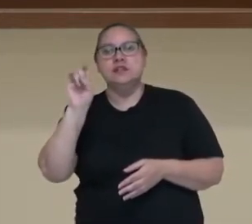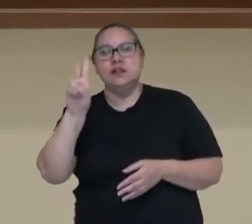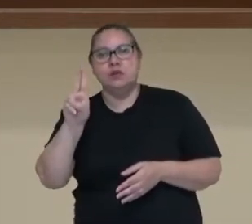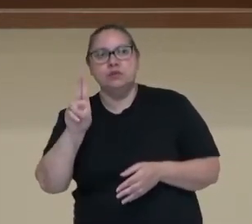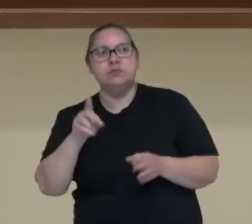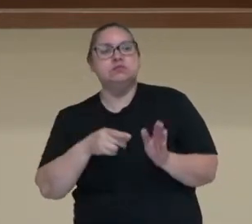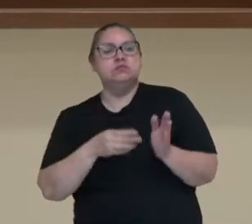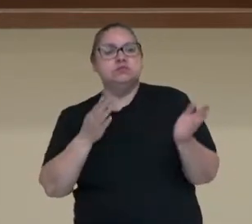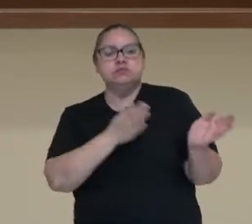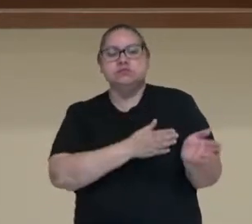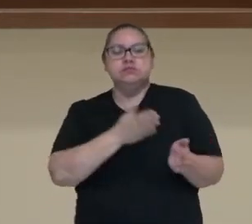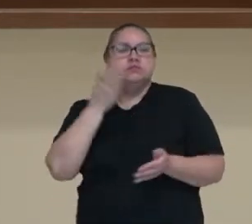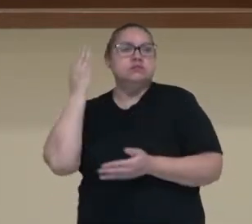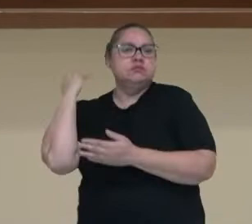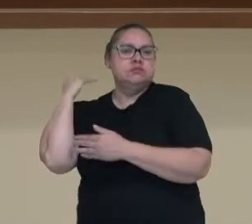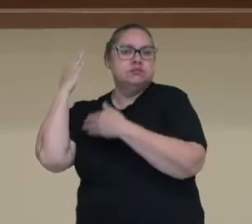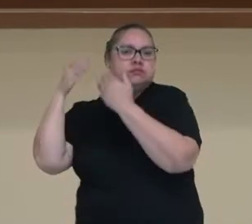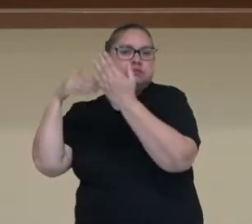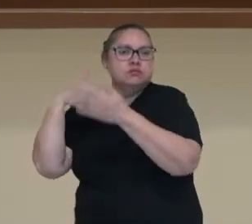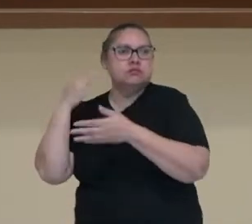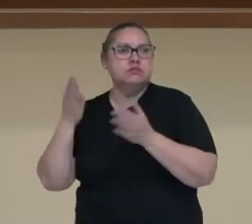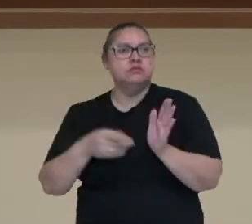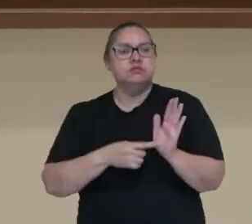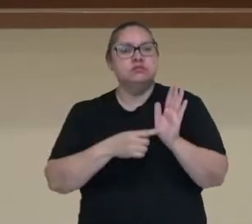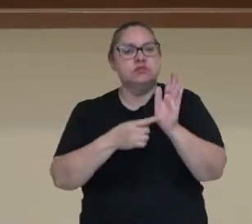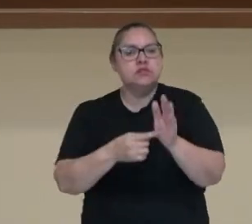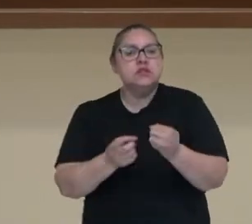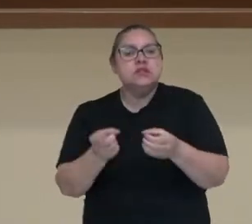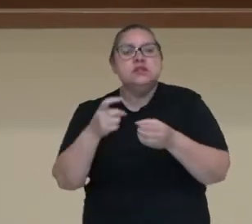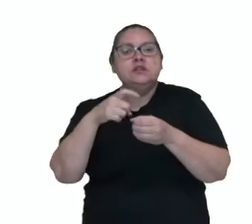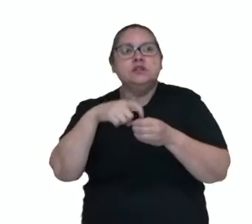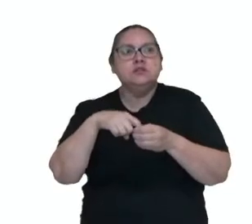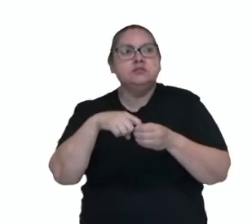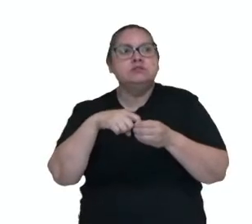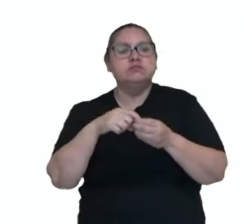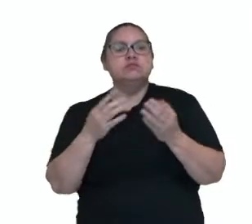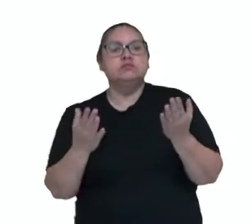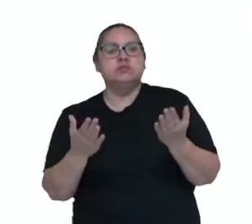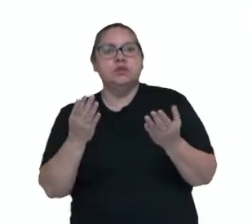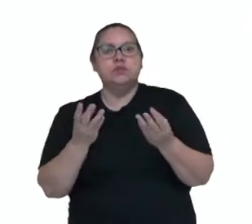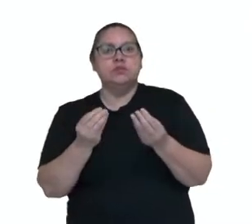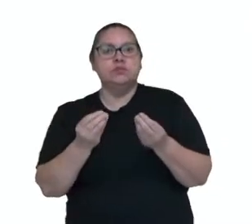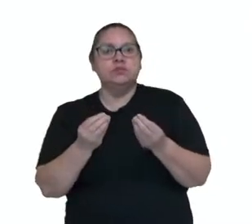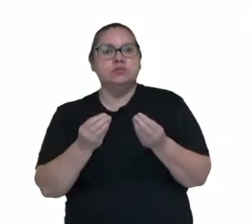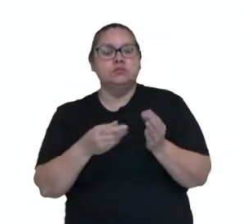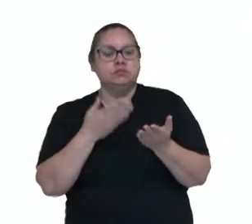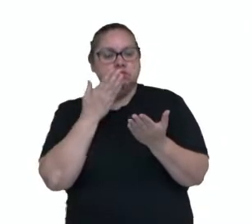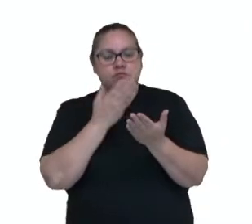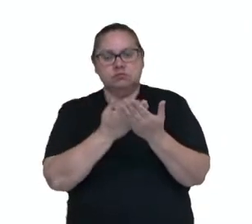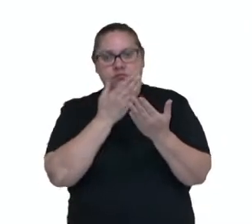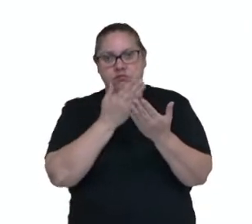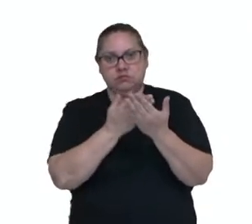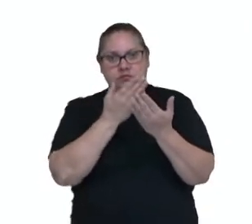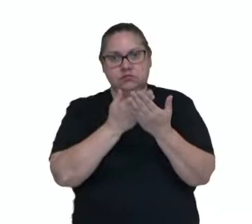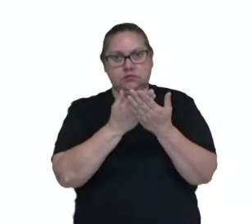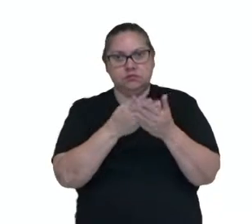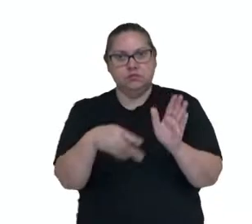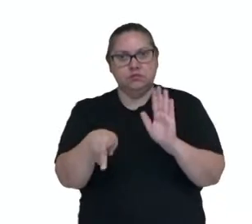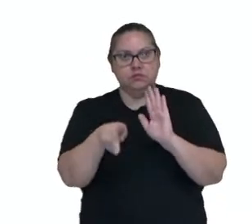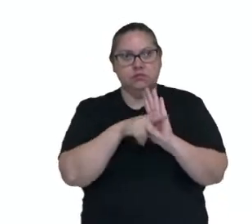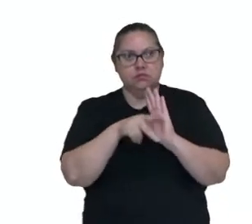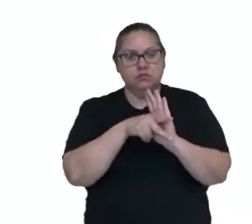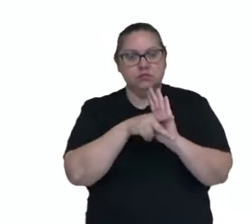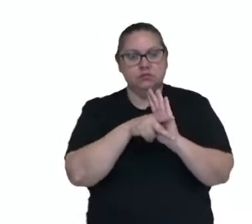as cantigas trovadorescas. Dentre elas, nós vamos estudar especificamente as